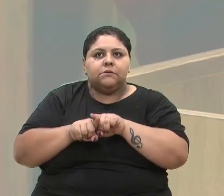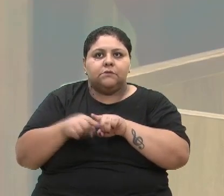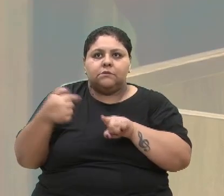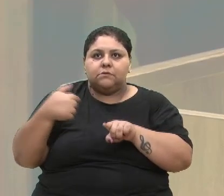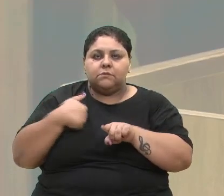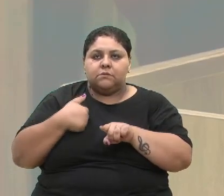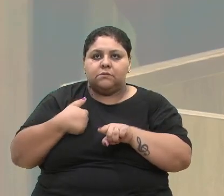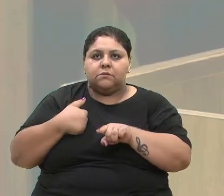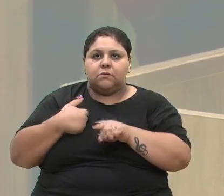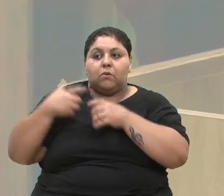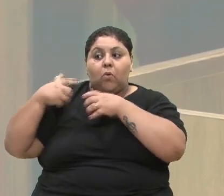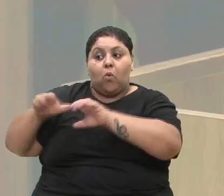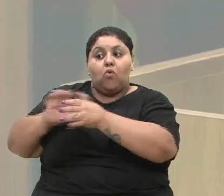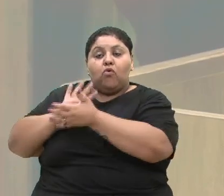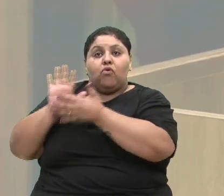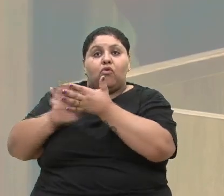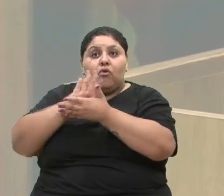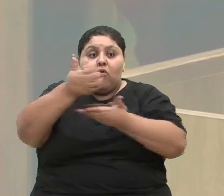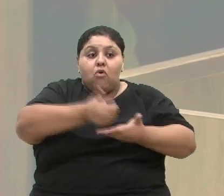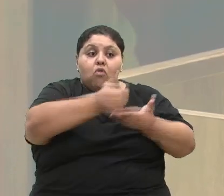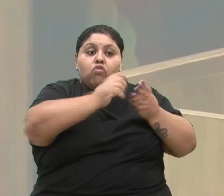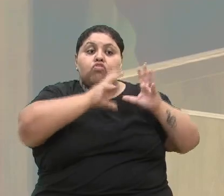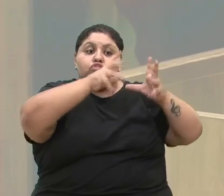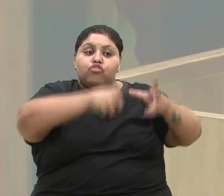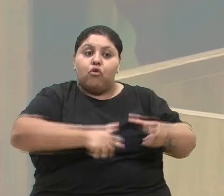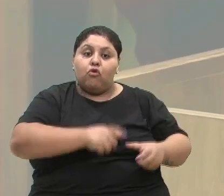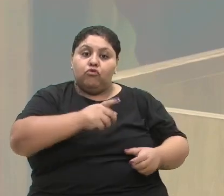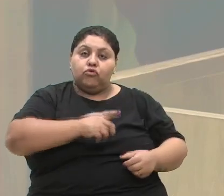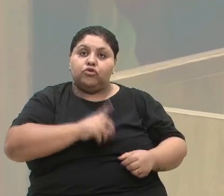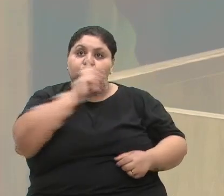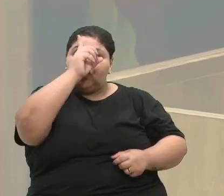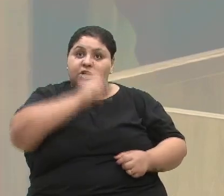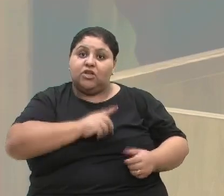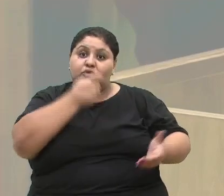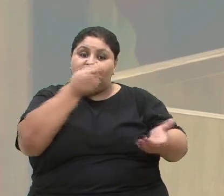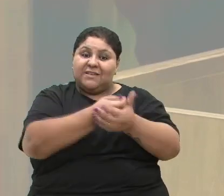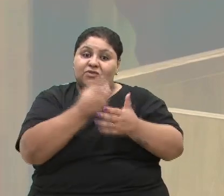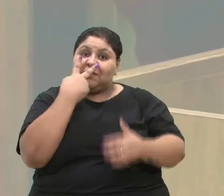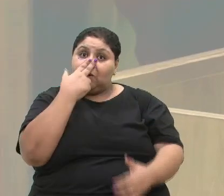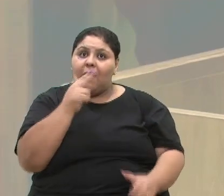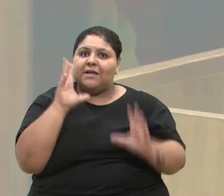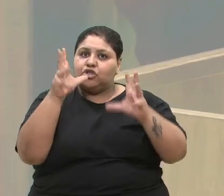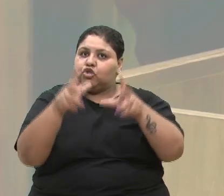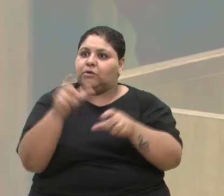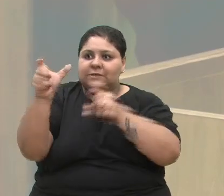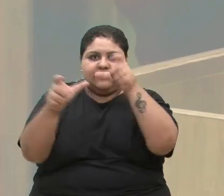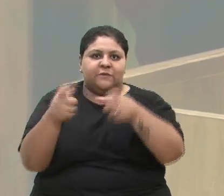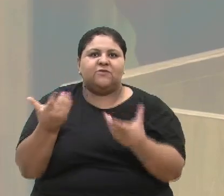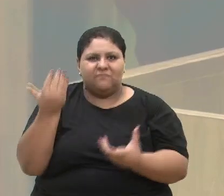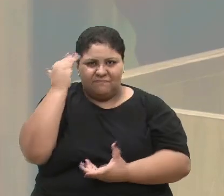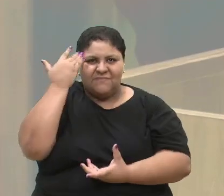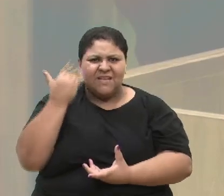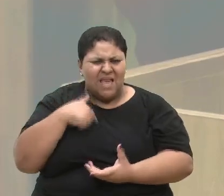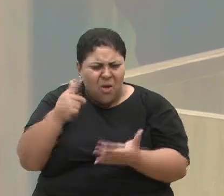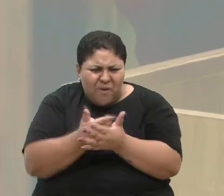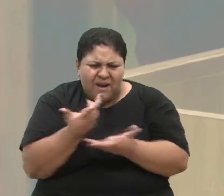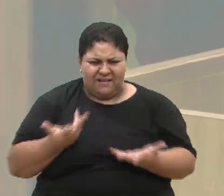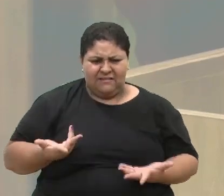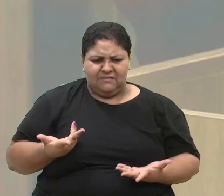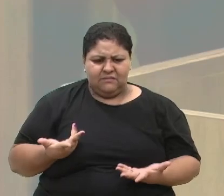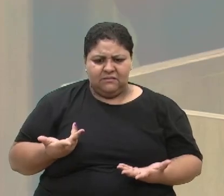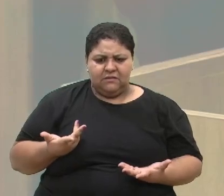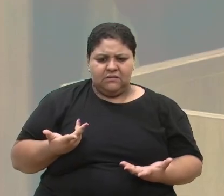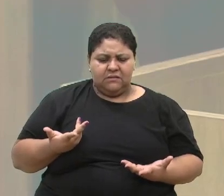sou contra nada, eu sou a favor que todos tenham os mesmos direitos e deveres. Será que eu estou errado? Se eu tiver errado, não